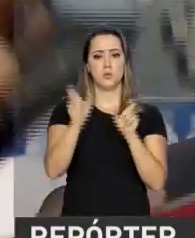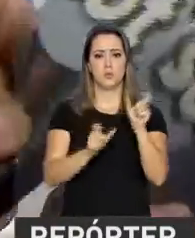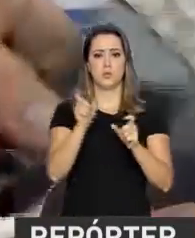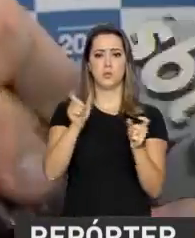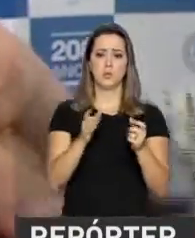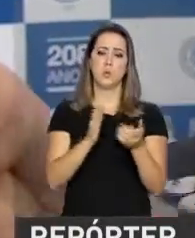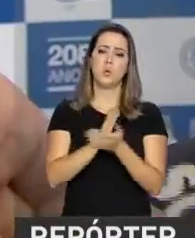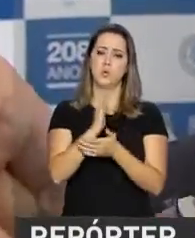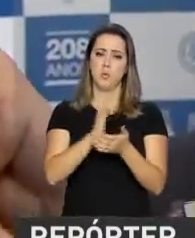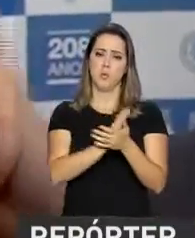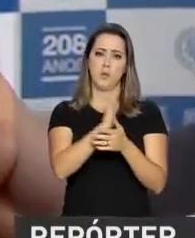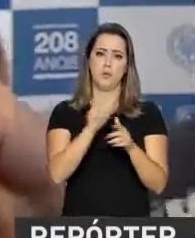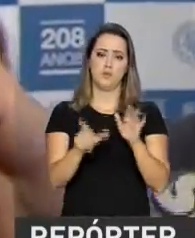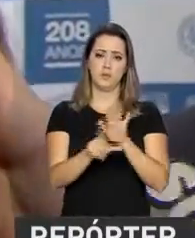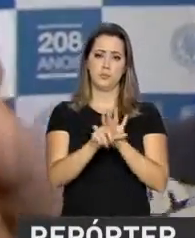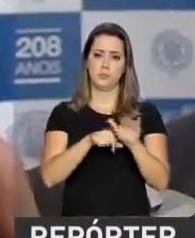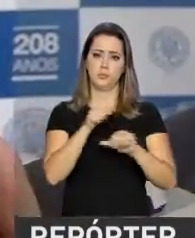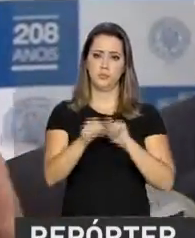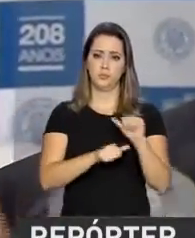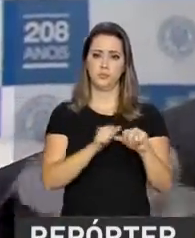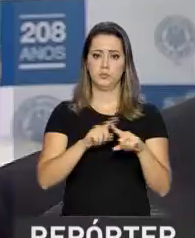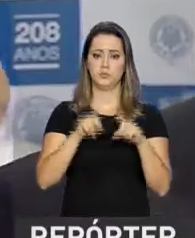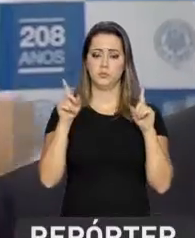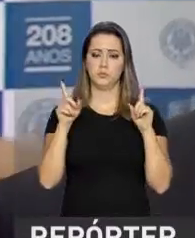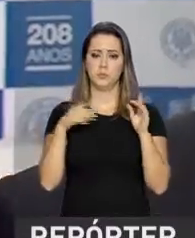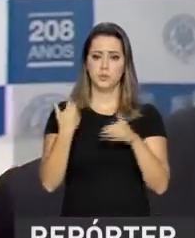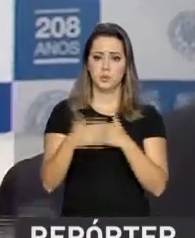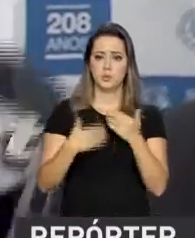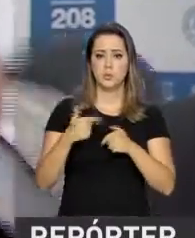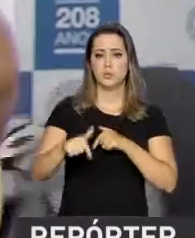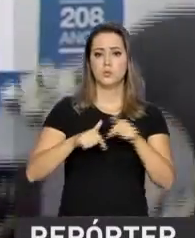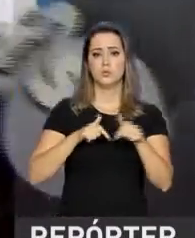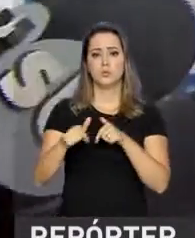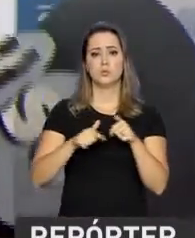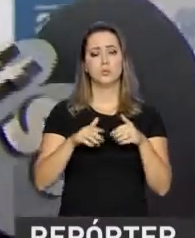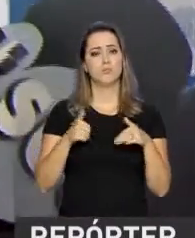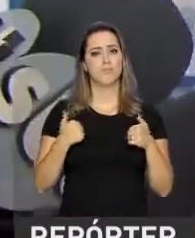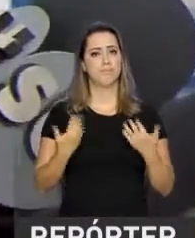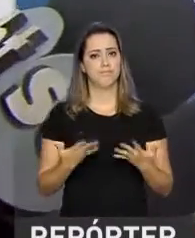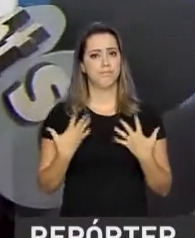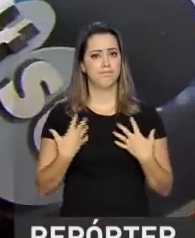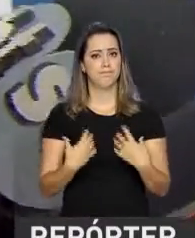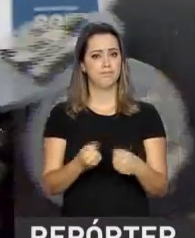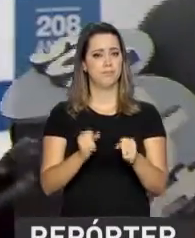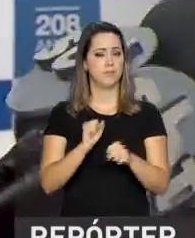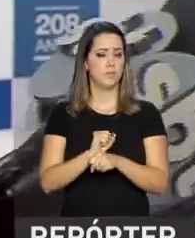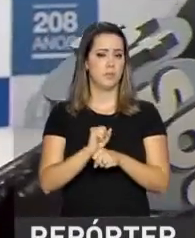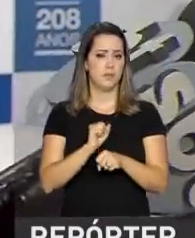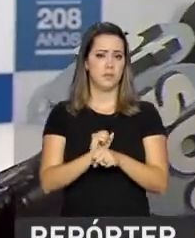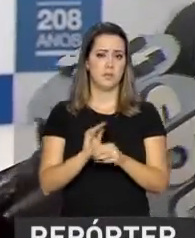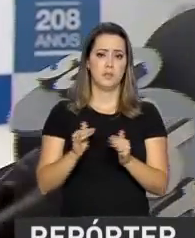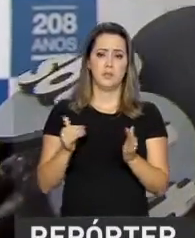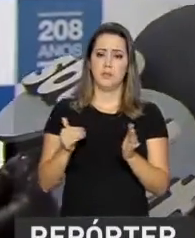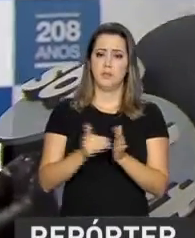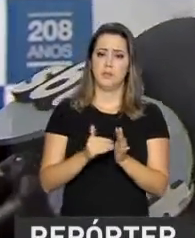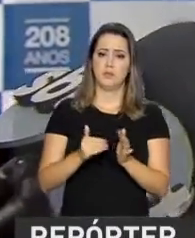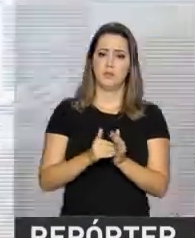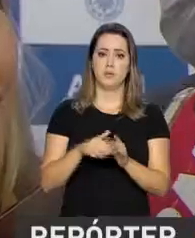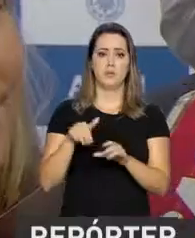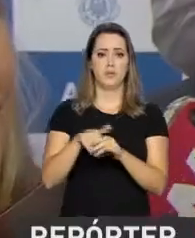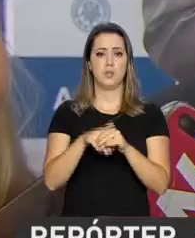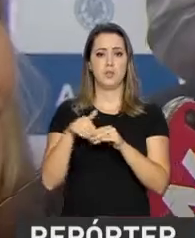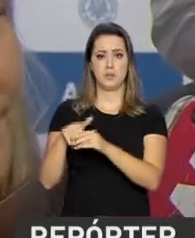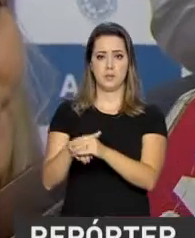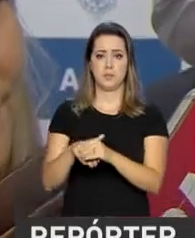parlamentares favoráveis à reforma, mas continuamos trabalhando e vamos aguardar aí até o dia da votação.